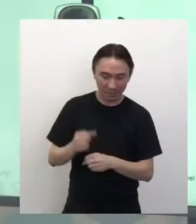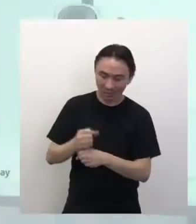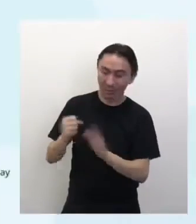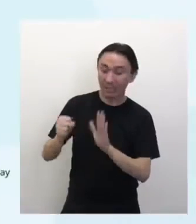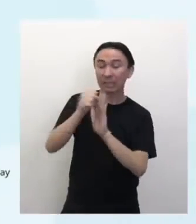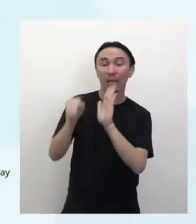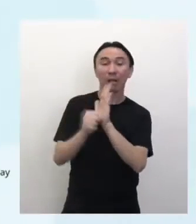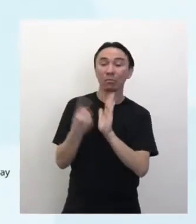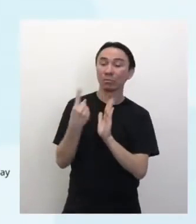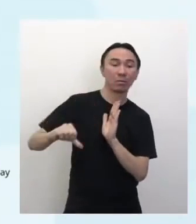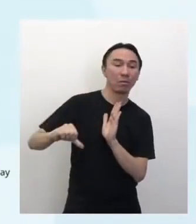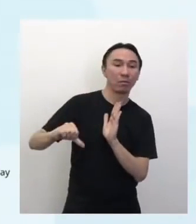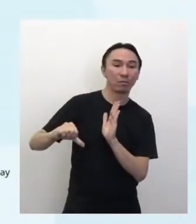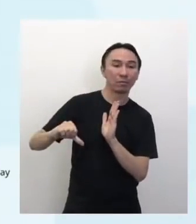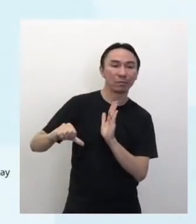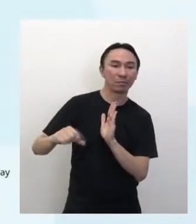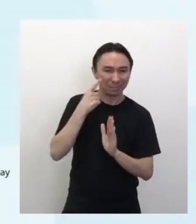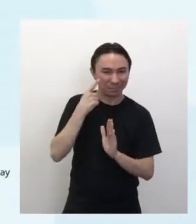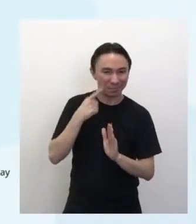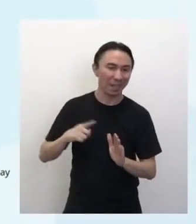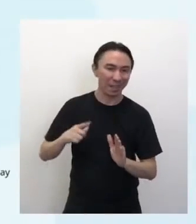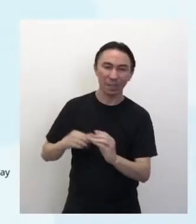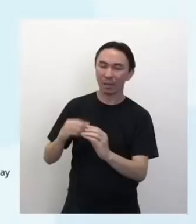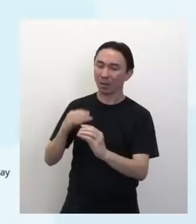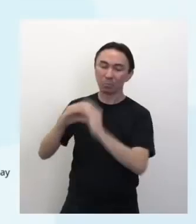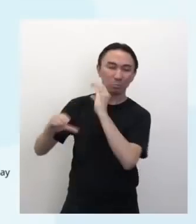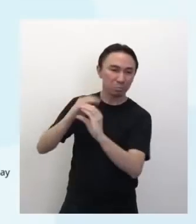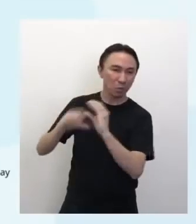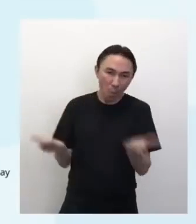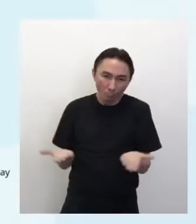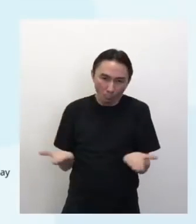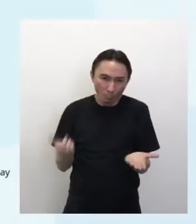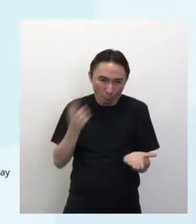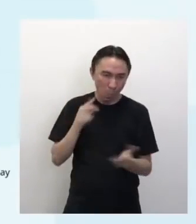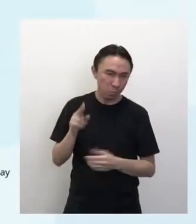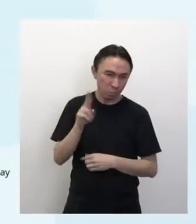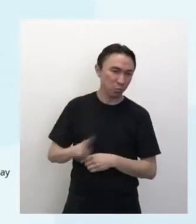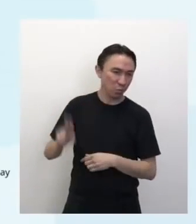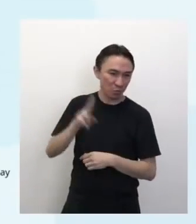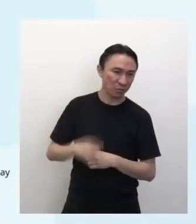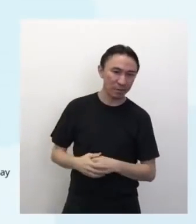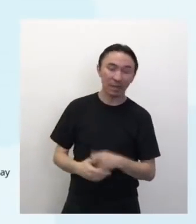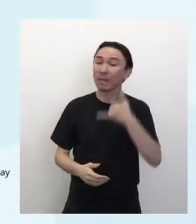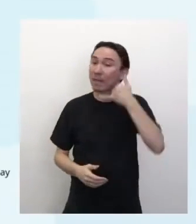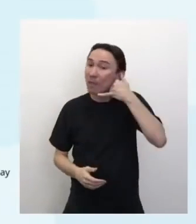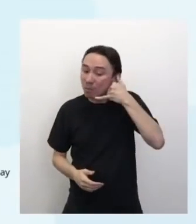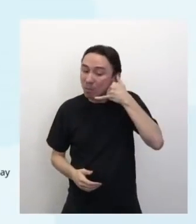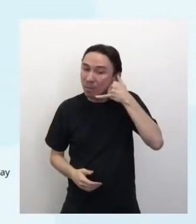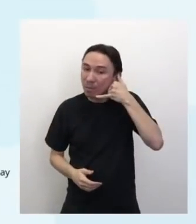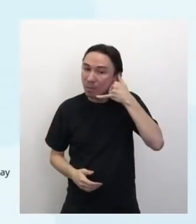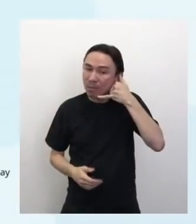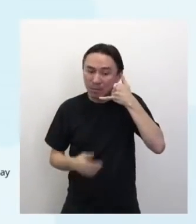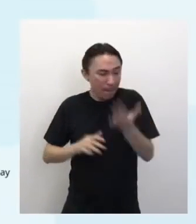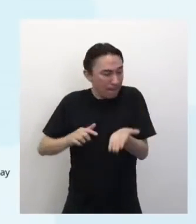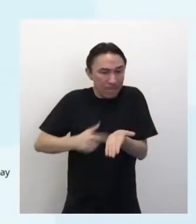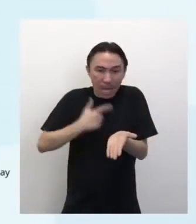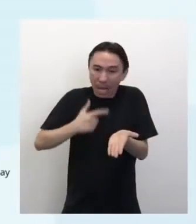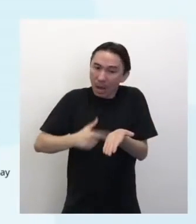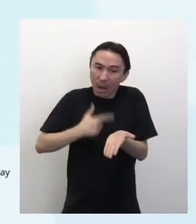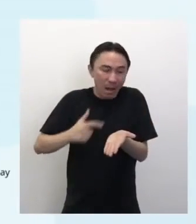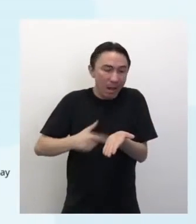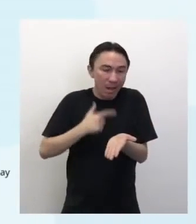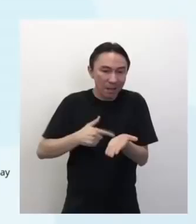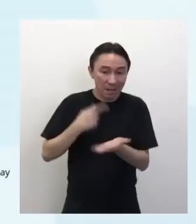Na próxima tela aí nós temos as redes de comunicação que utilizamos hoje, telefone sem fio, basicamente o celular e o símbolo